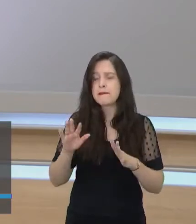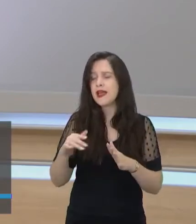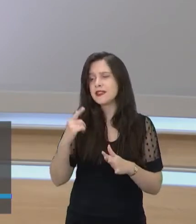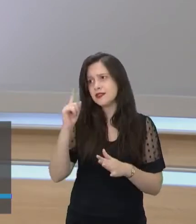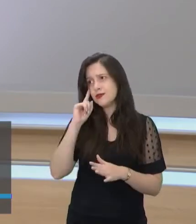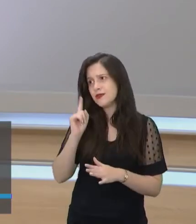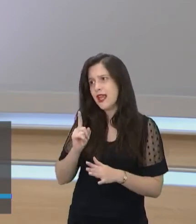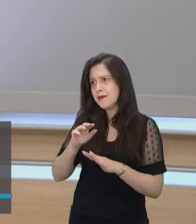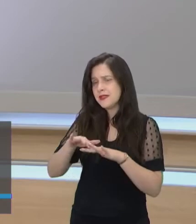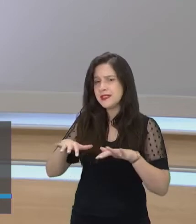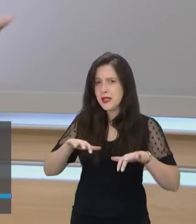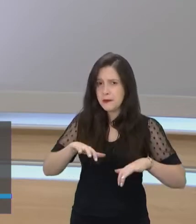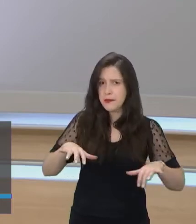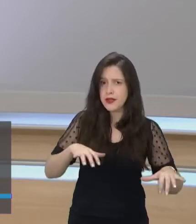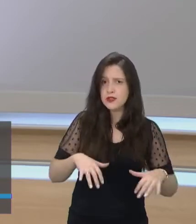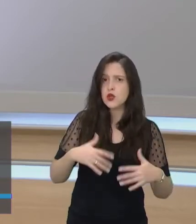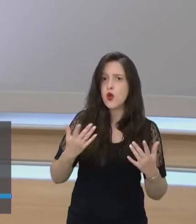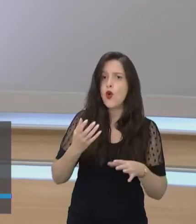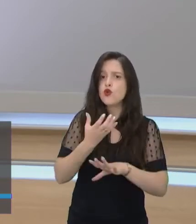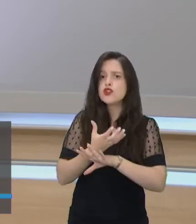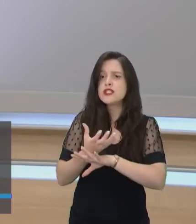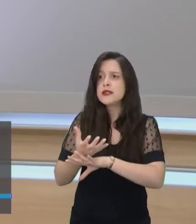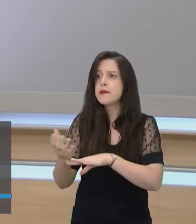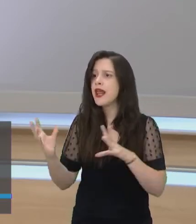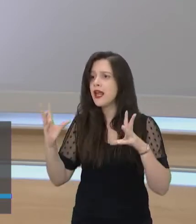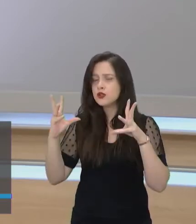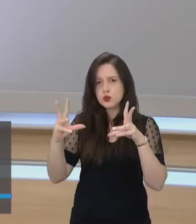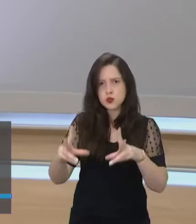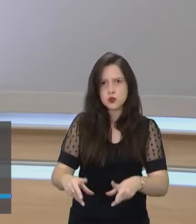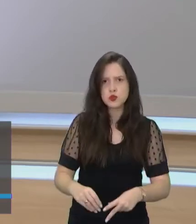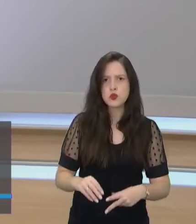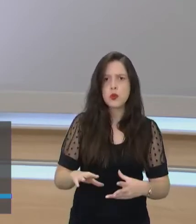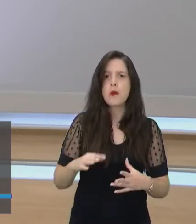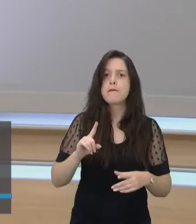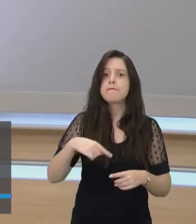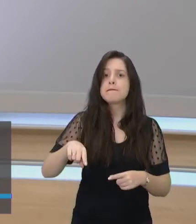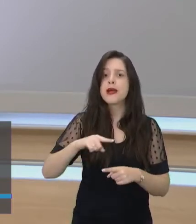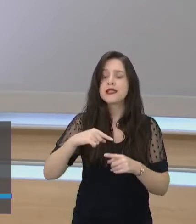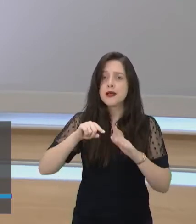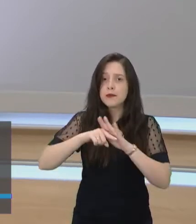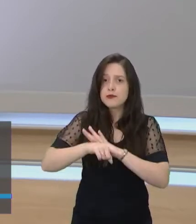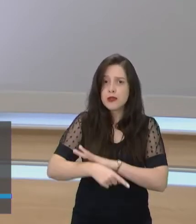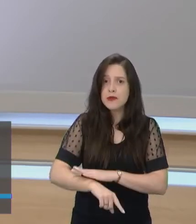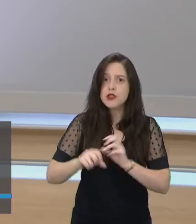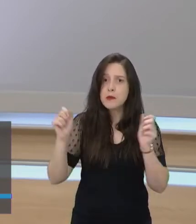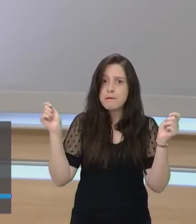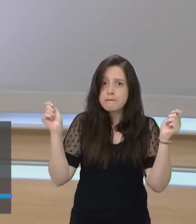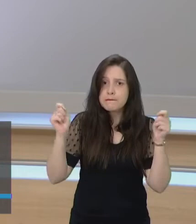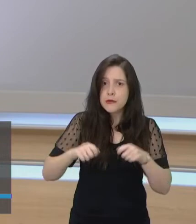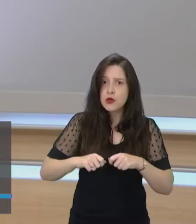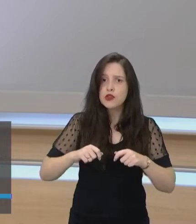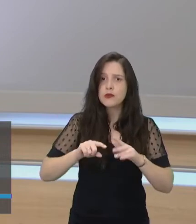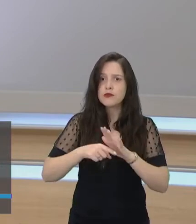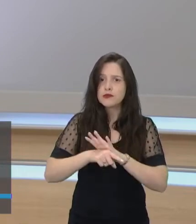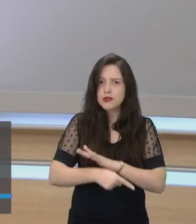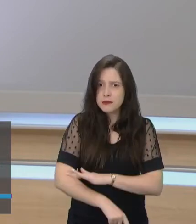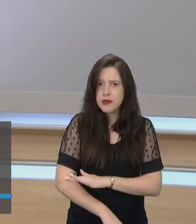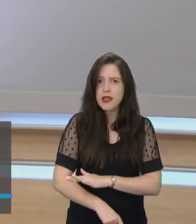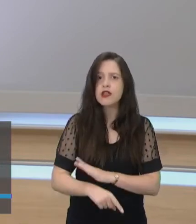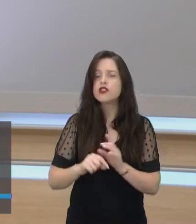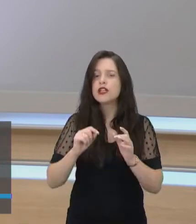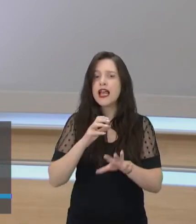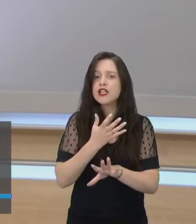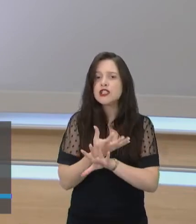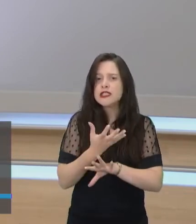né, disciplinares quando a gente está vivendo. E a ideia é que no aprofundamento a gente possa justamente ter contato com essa disciplina,